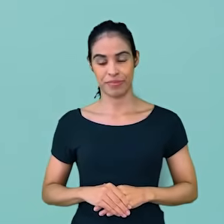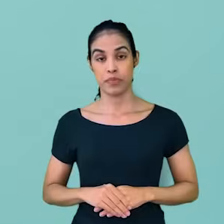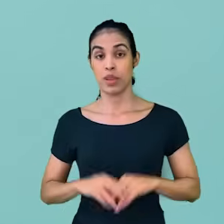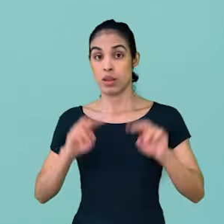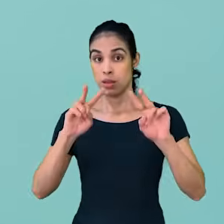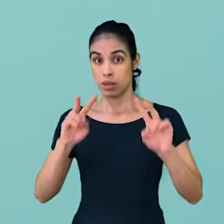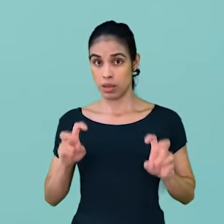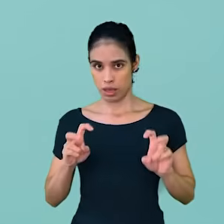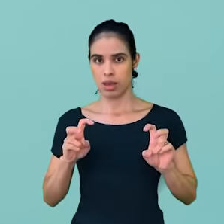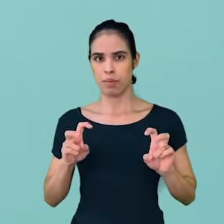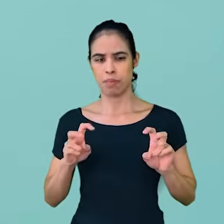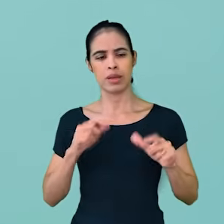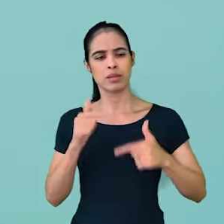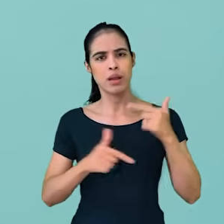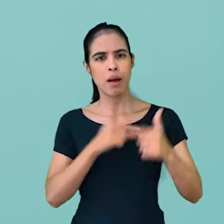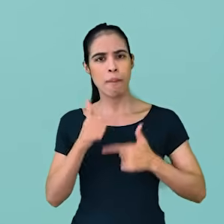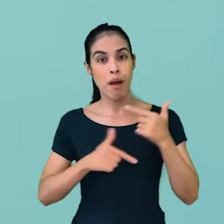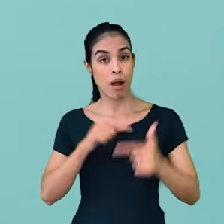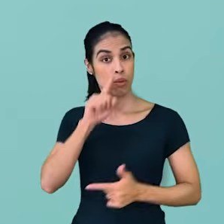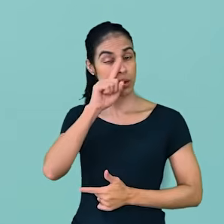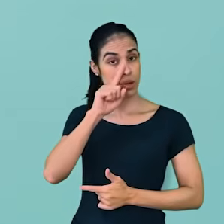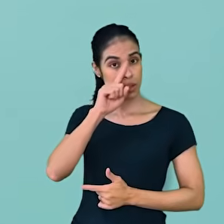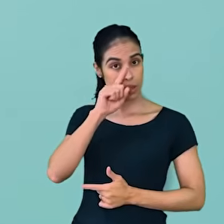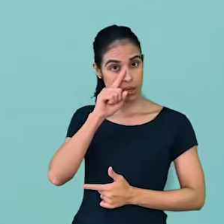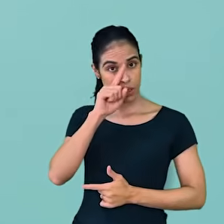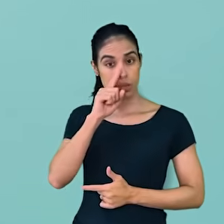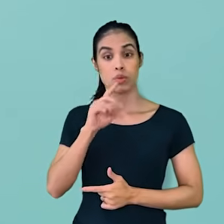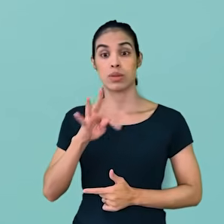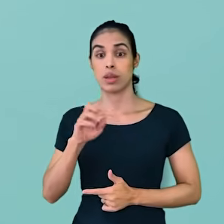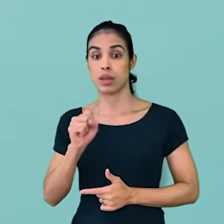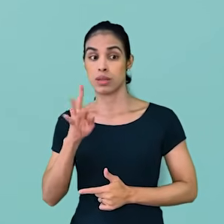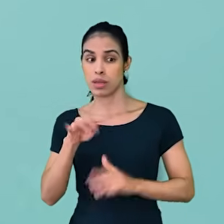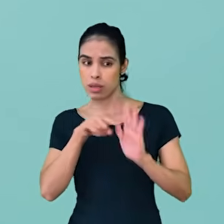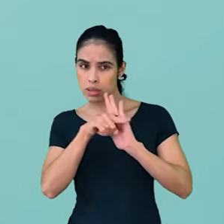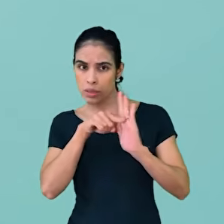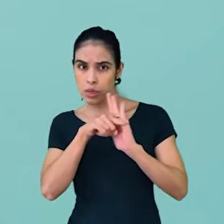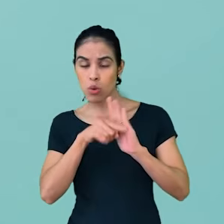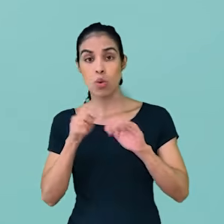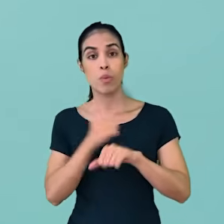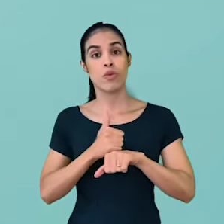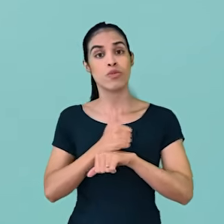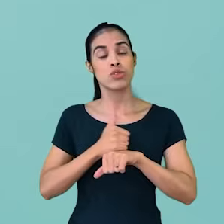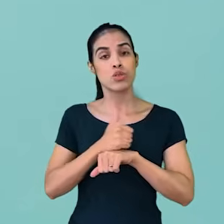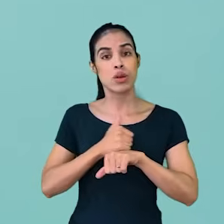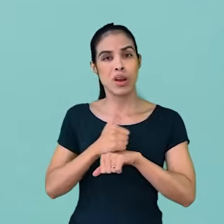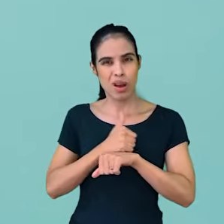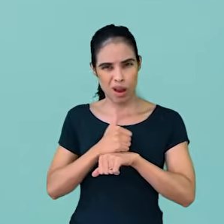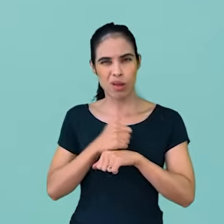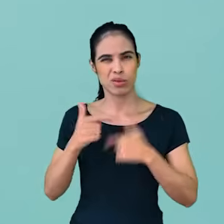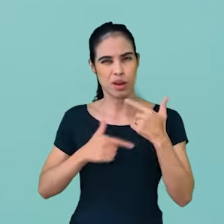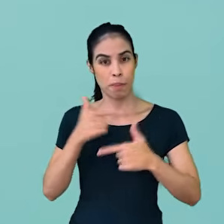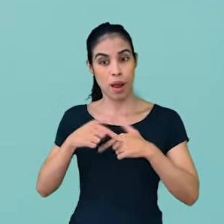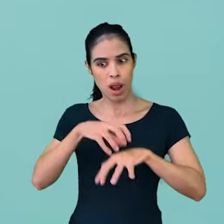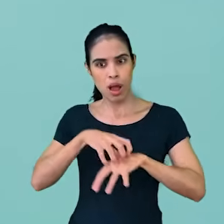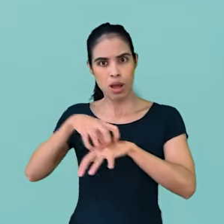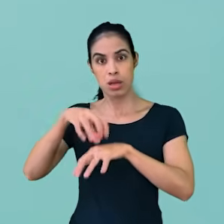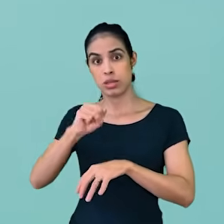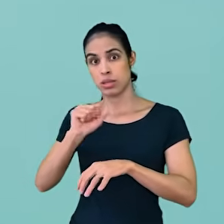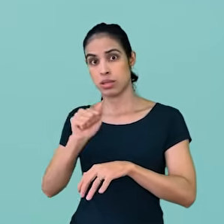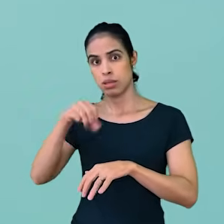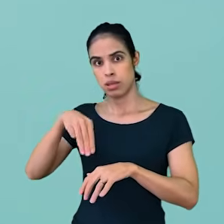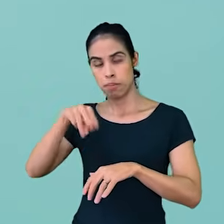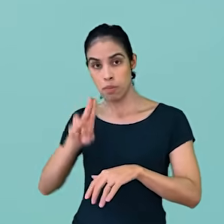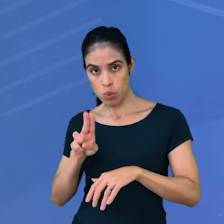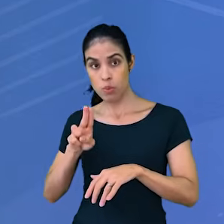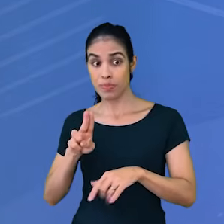sobre insalubridade, a sexta turma reconheceu o direito de uma socorrista do SAMU de Montes Claros, Minas Gerais, ao adicional